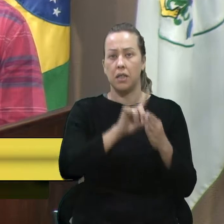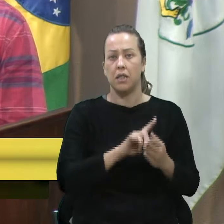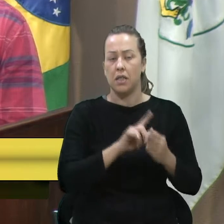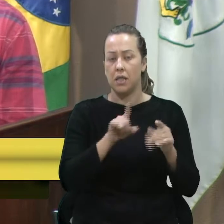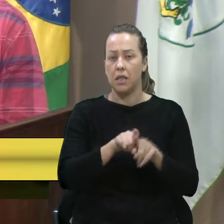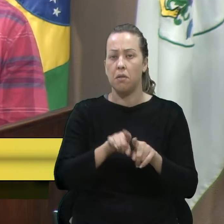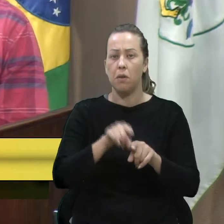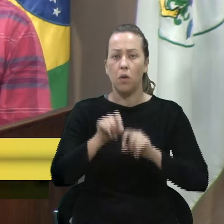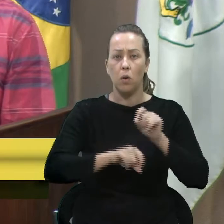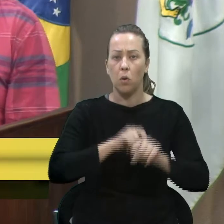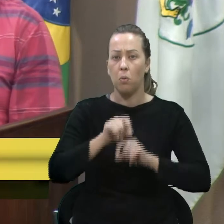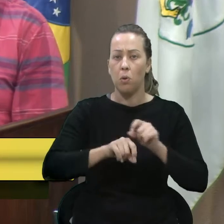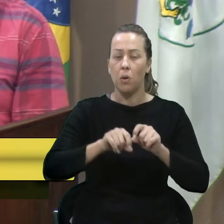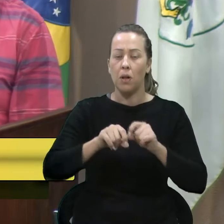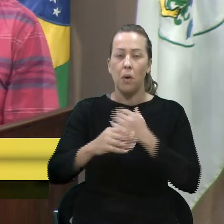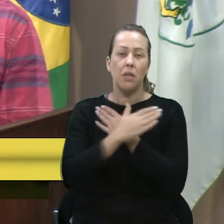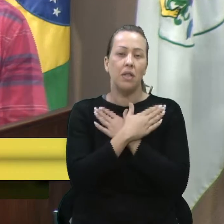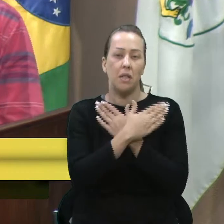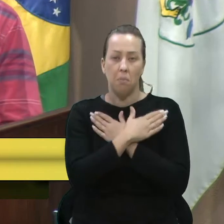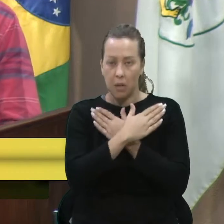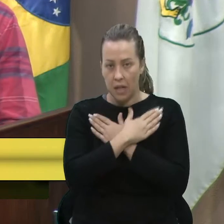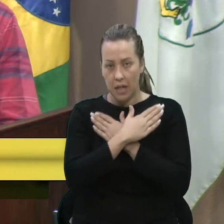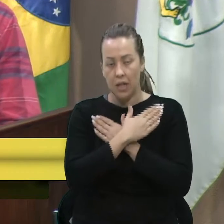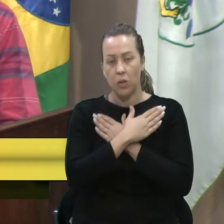predisponentes, como perda de emprego,